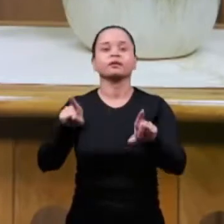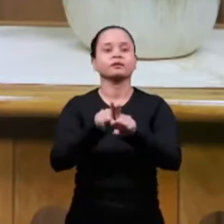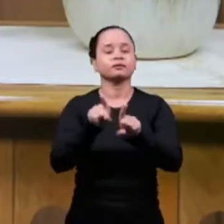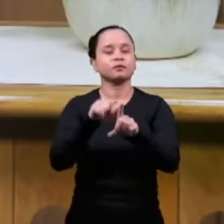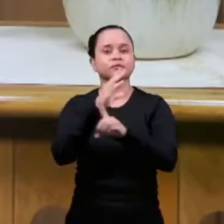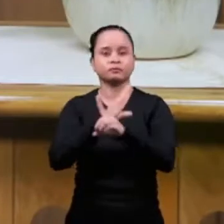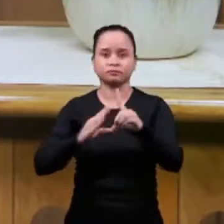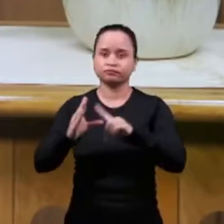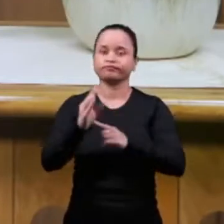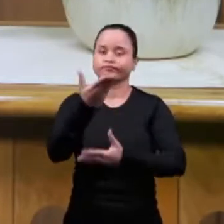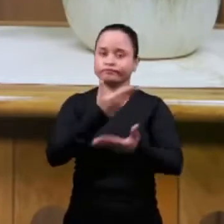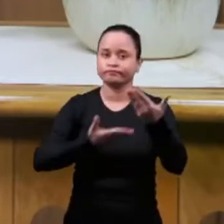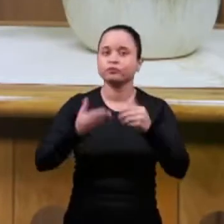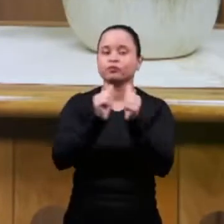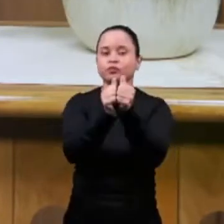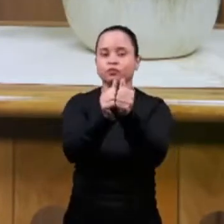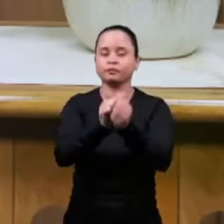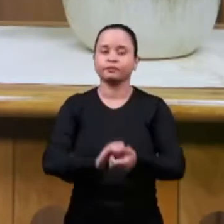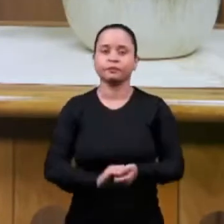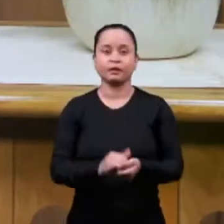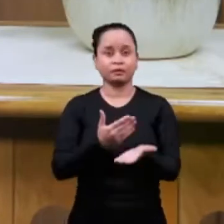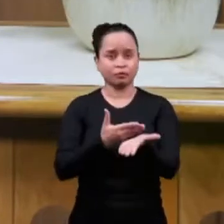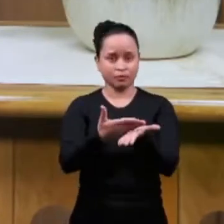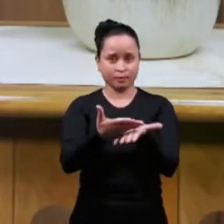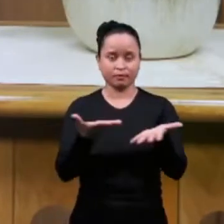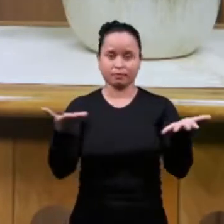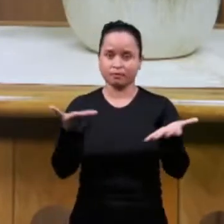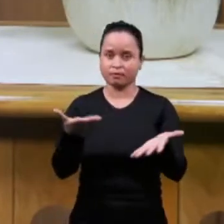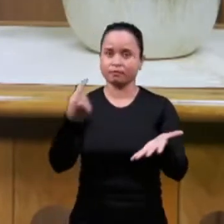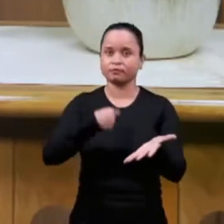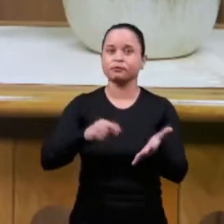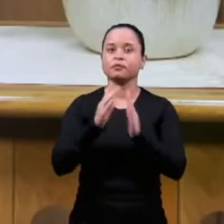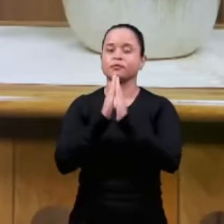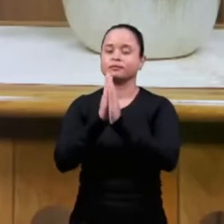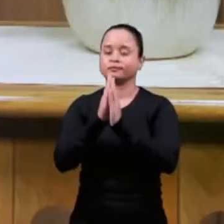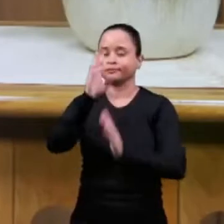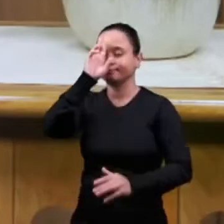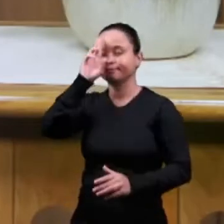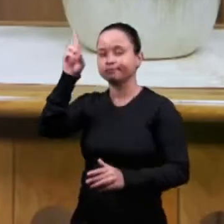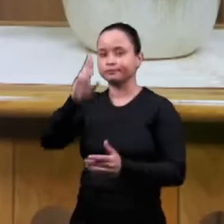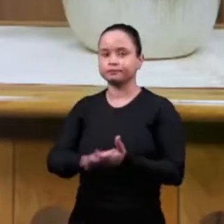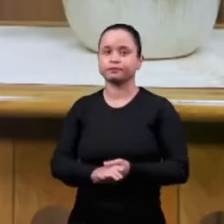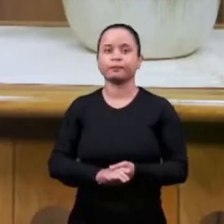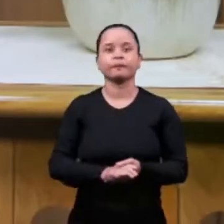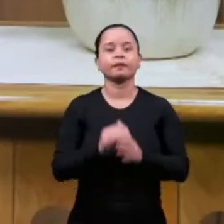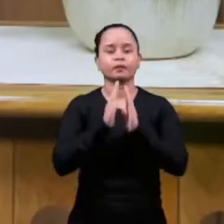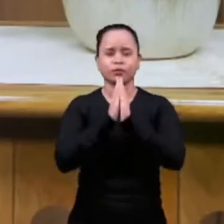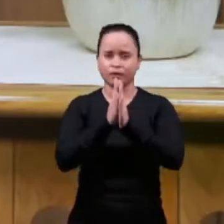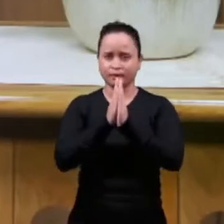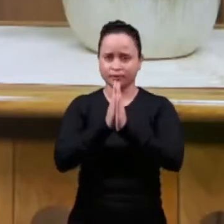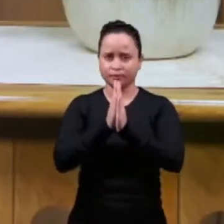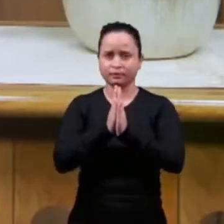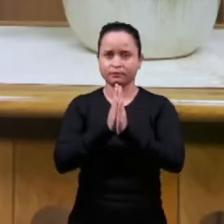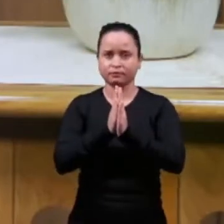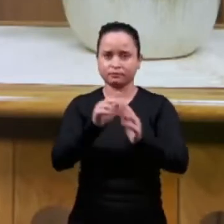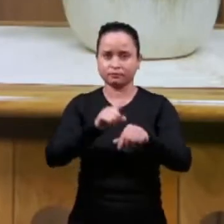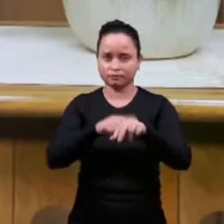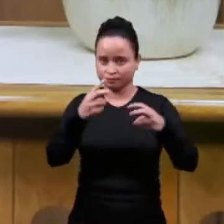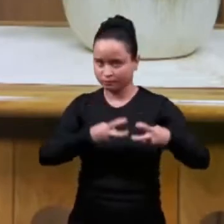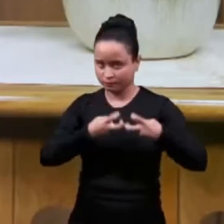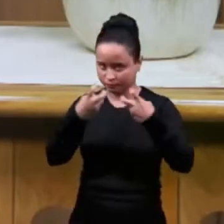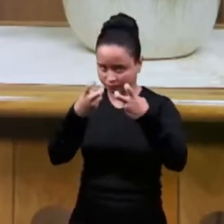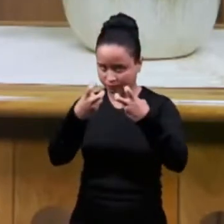culto. E nós vamos dar início a esse momento de adoração ao nome do Senhor com uma oração. Nós vamos fazer um clamor pelo sangue de